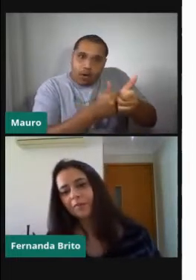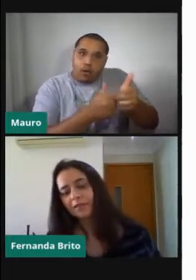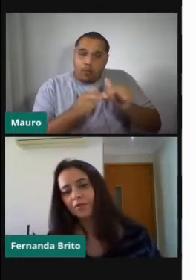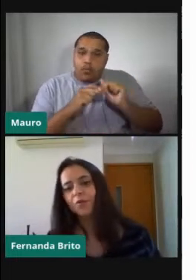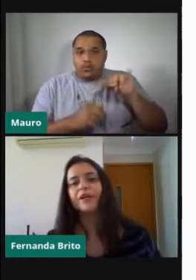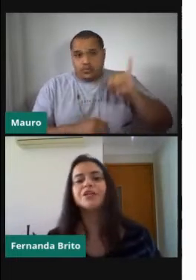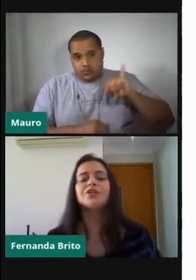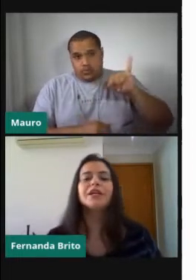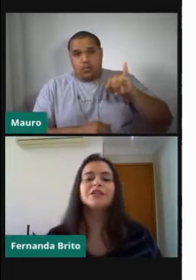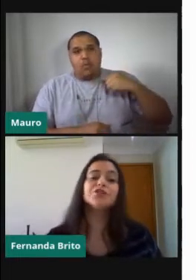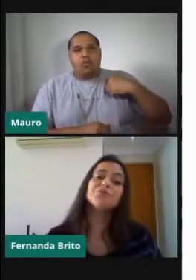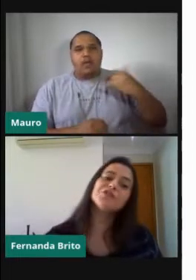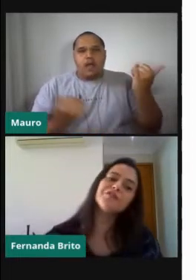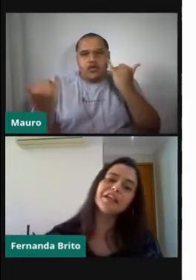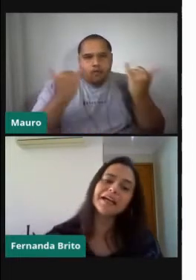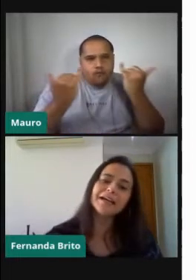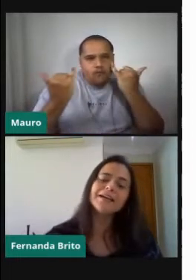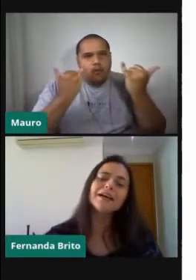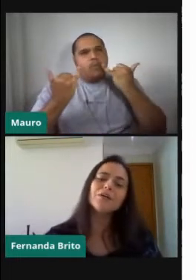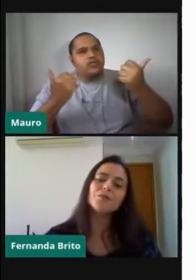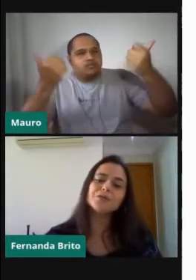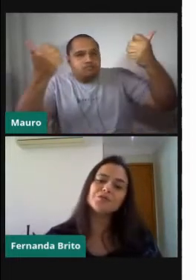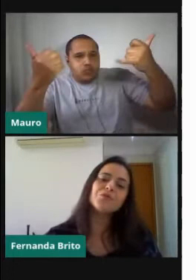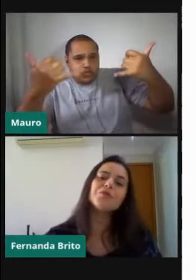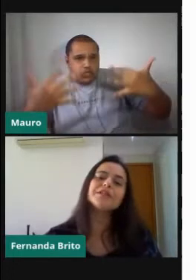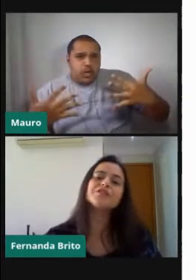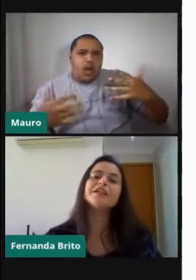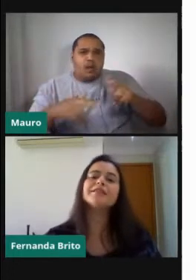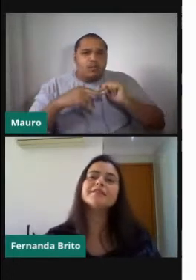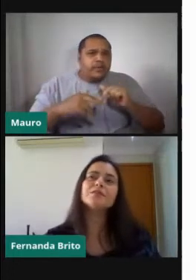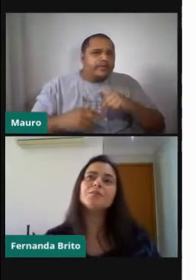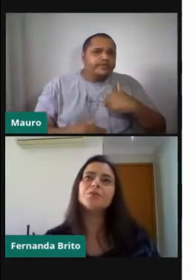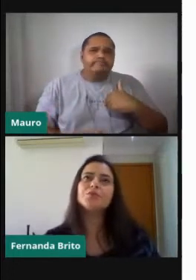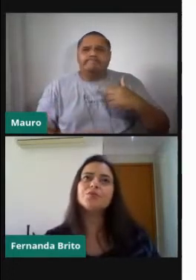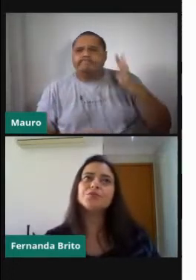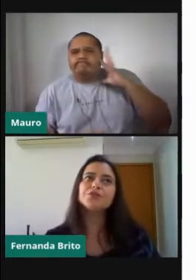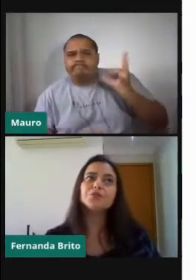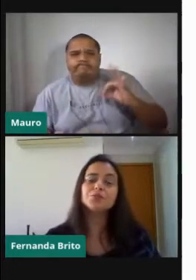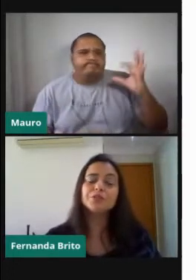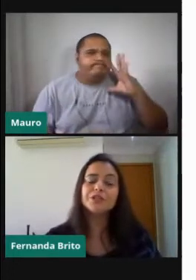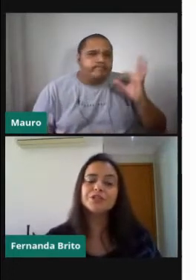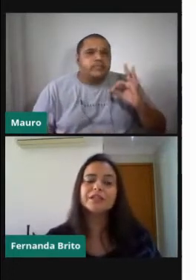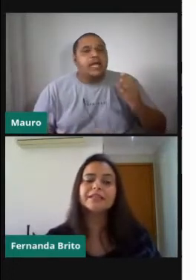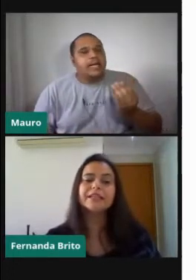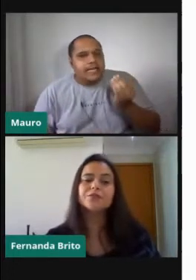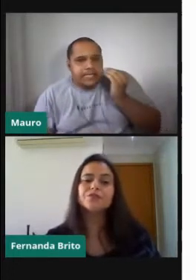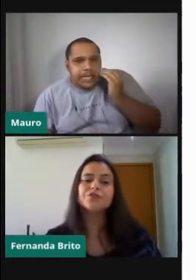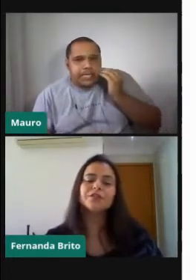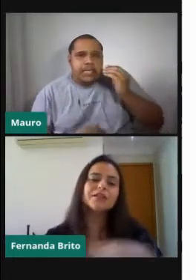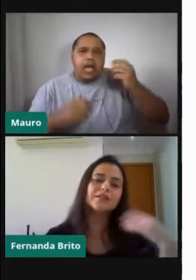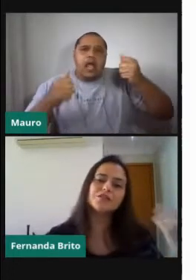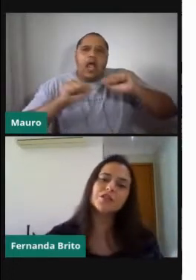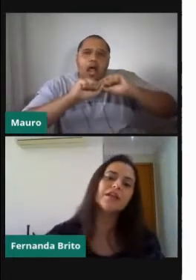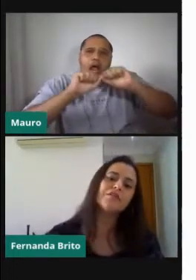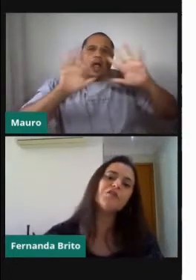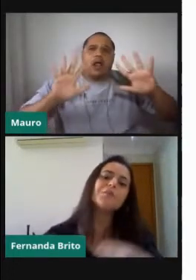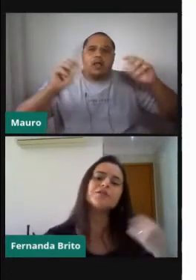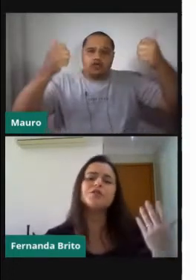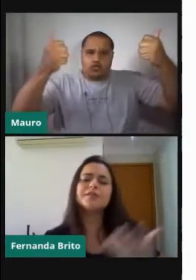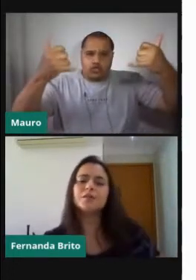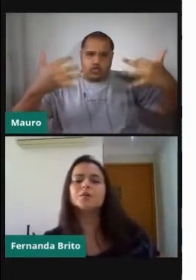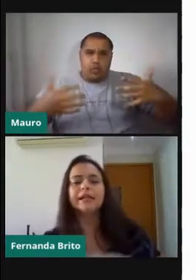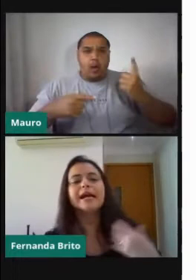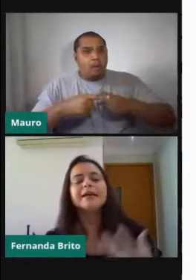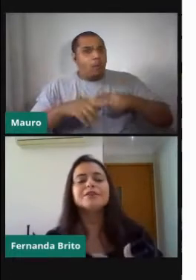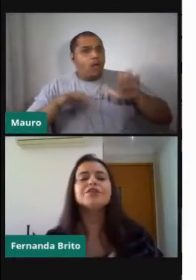compartilhar informações, desmistificar algumas coisas, né? Trazer um pouco de luz, né? Dentro de tantas